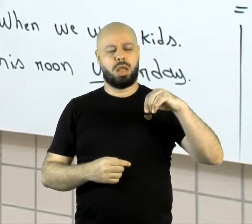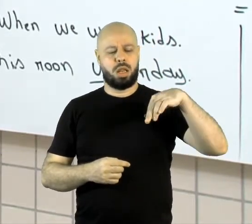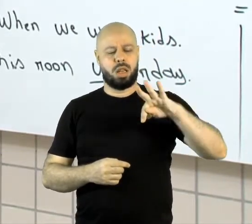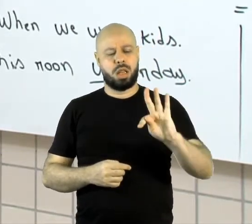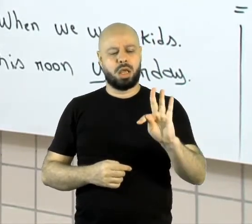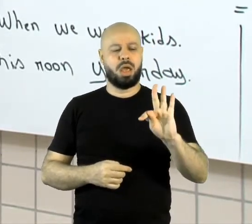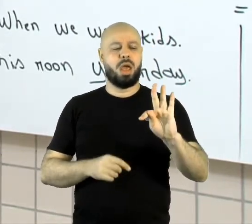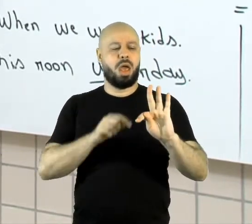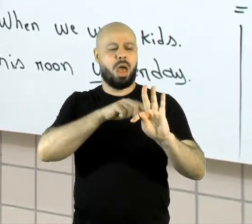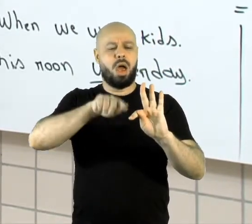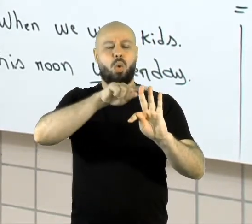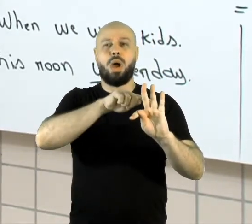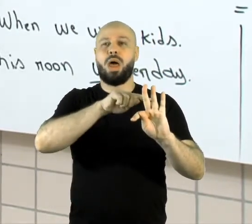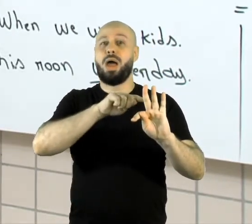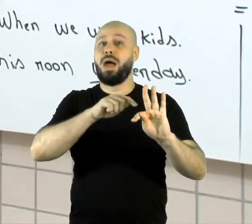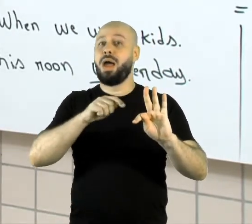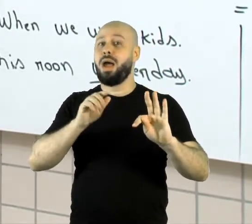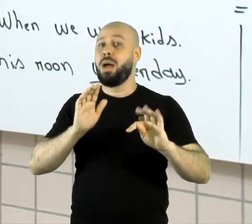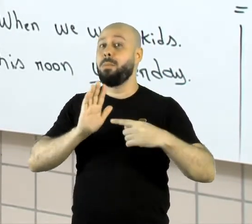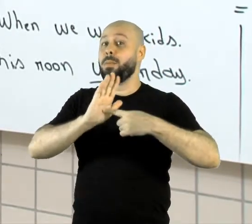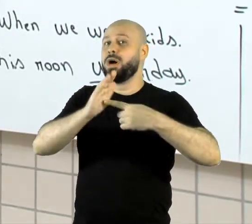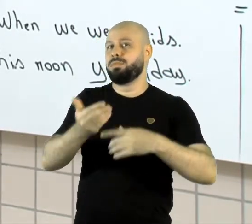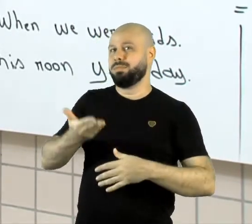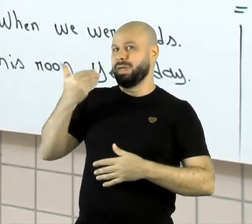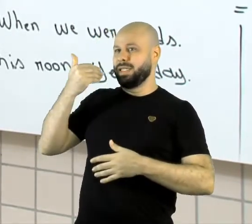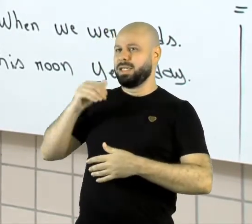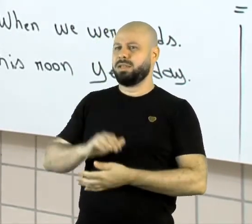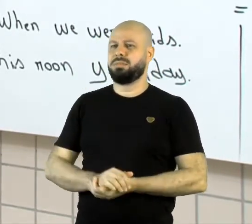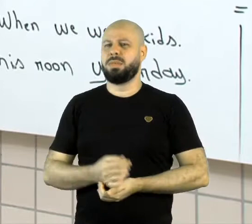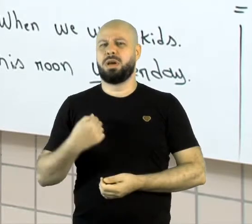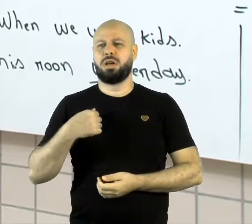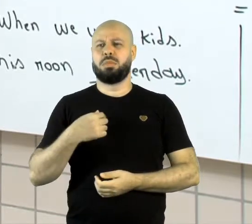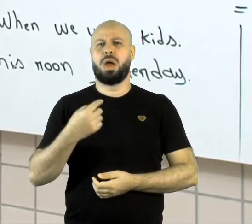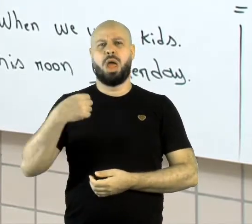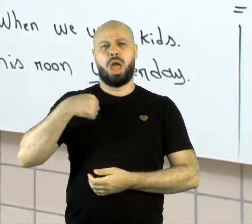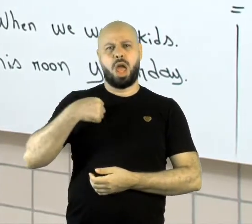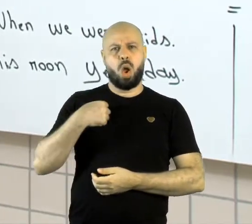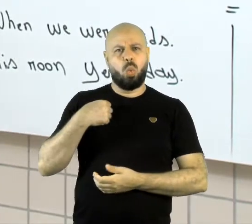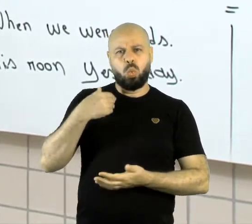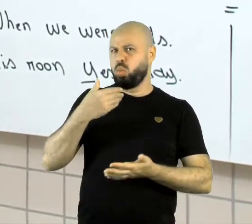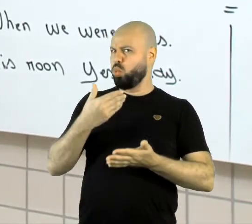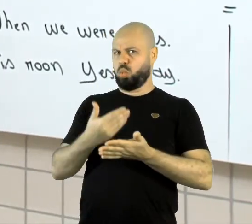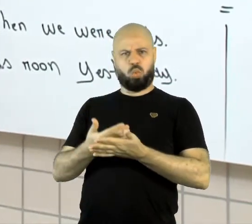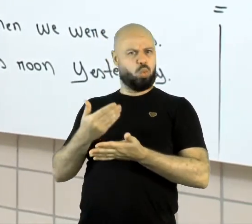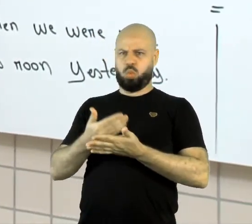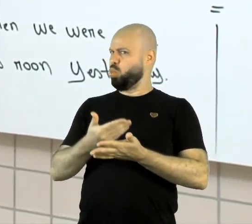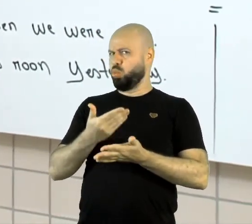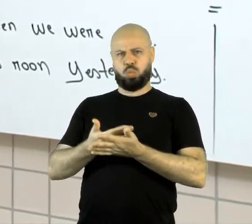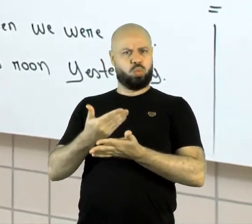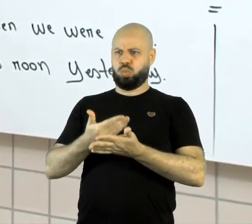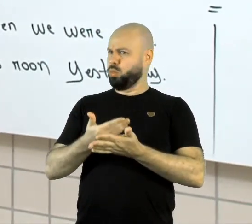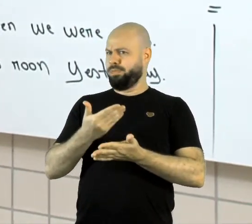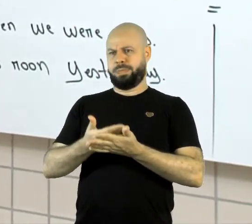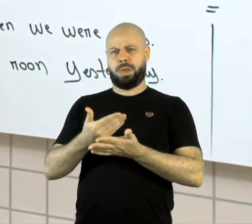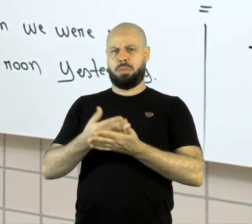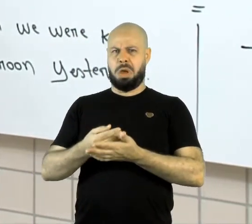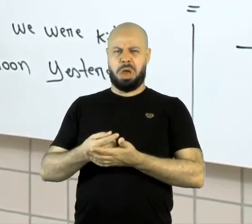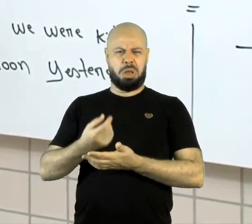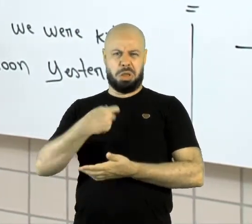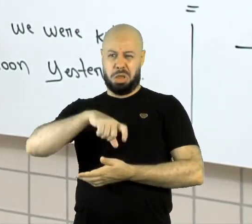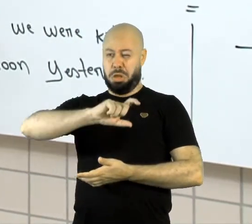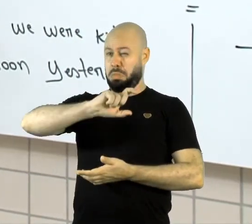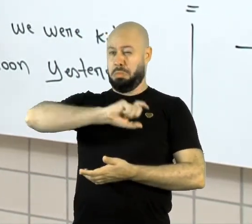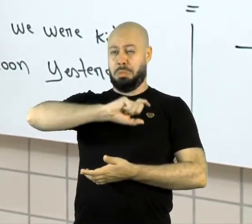year. Então eu falei da seguinte forma: eu não estudei, certo?